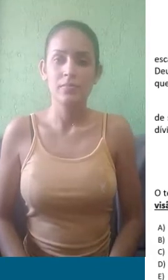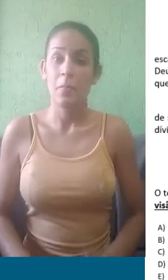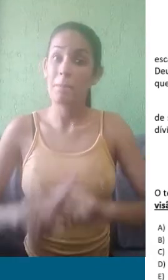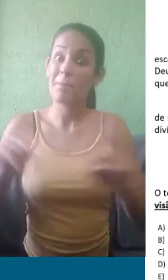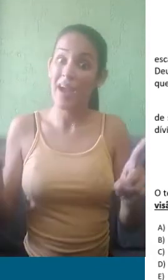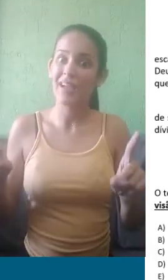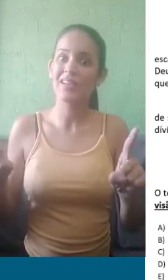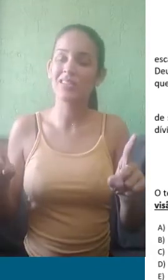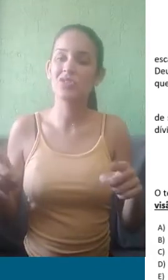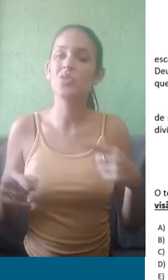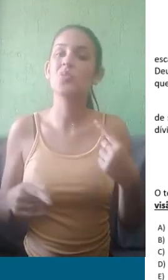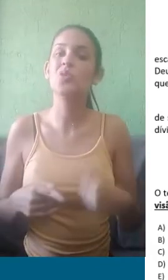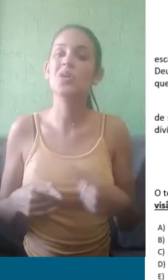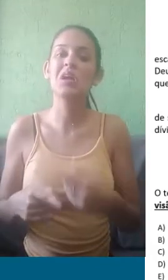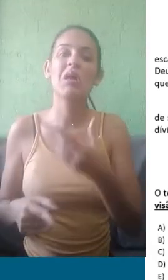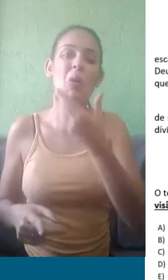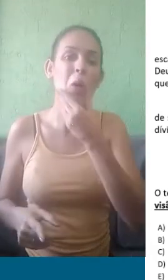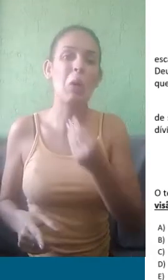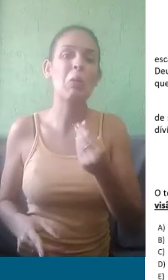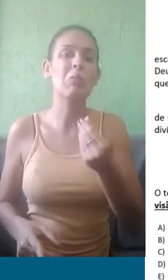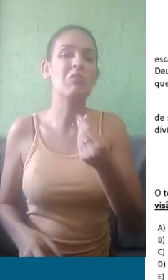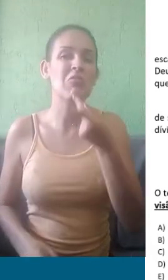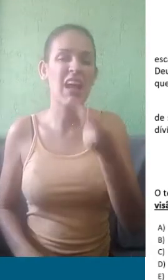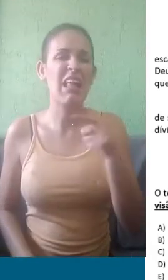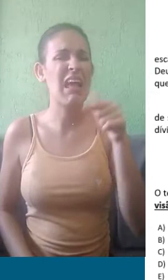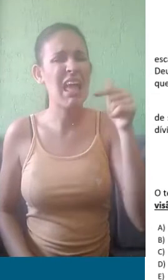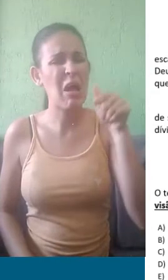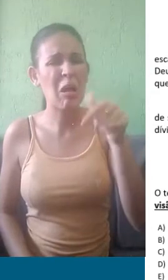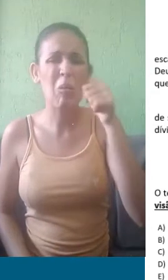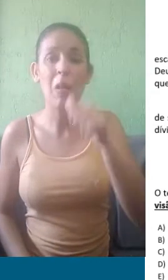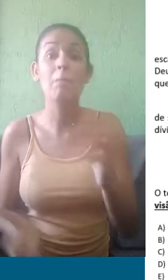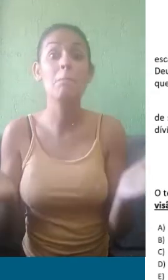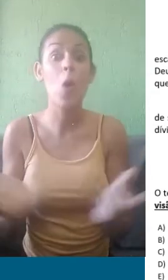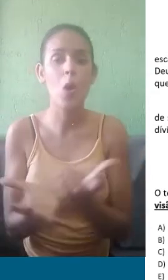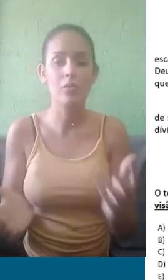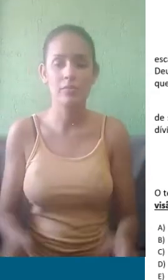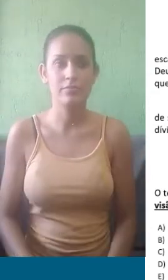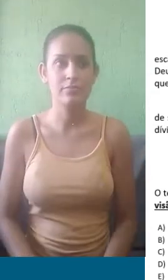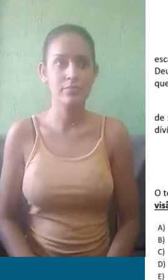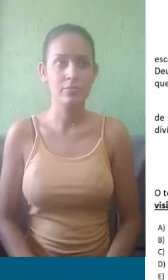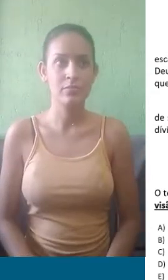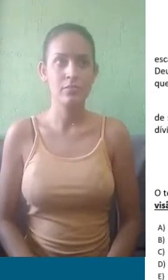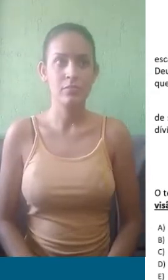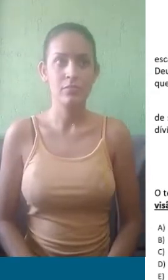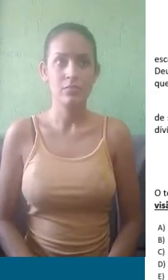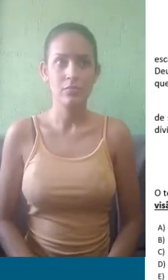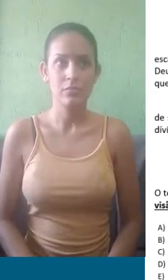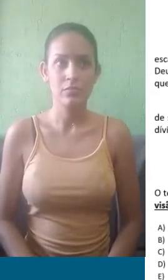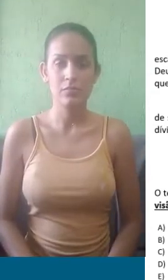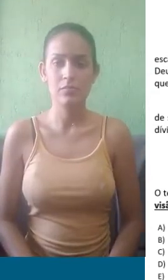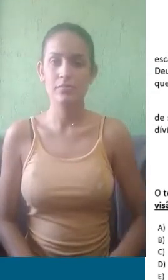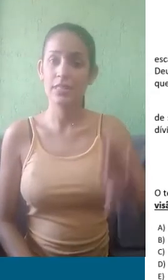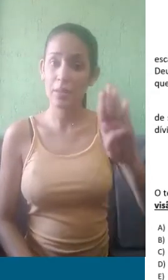situação financeira. Além disso, não há uma visão irônica sobre a moralidade da vida conjugal, mas uma